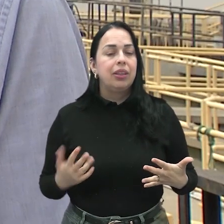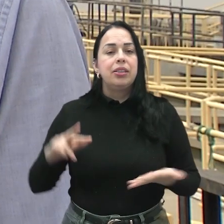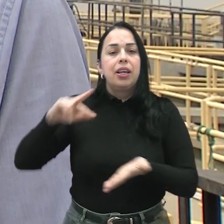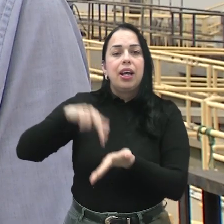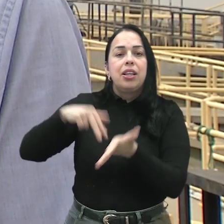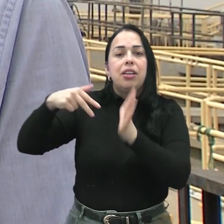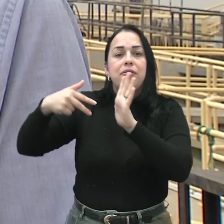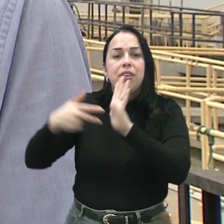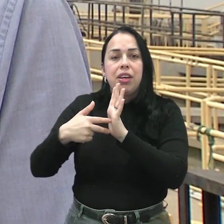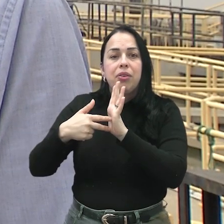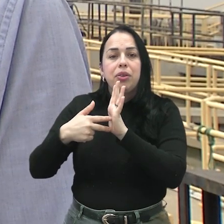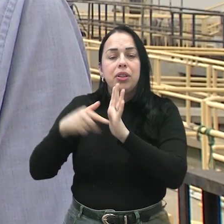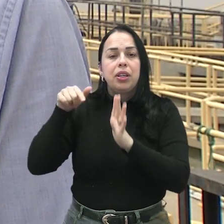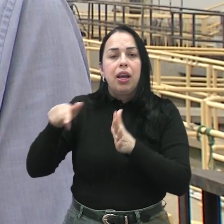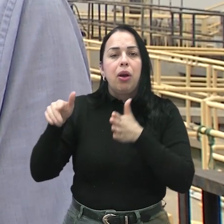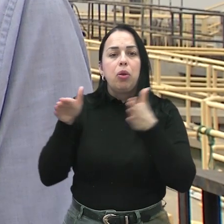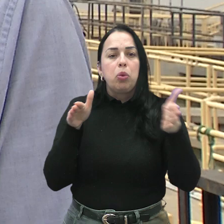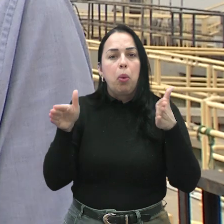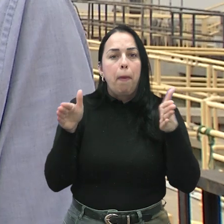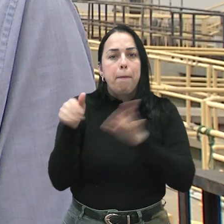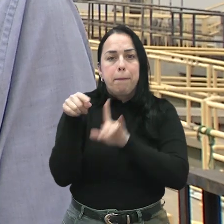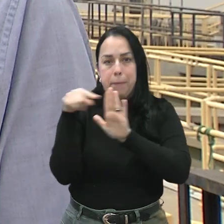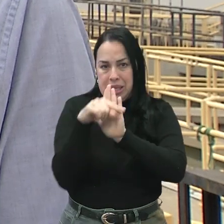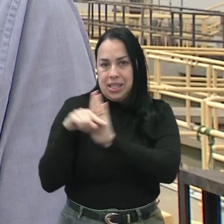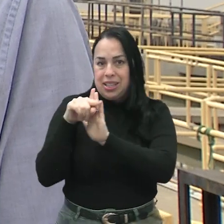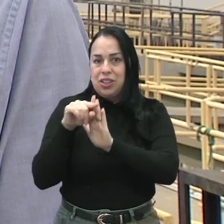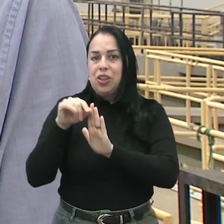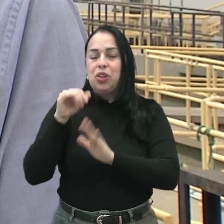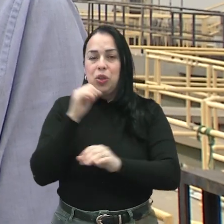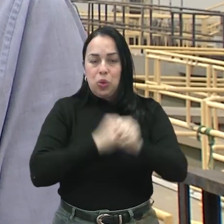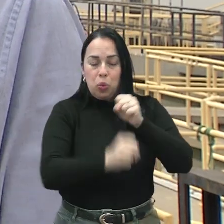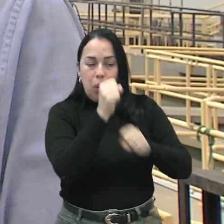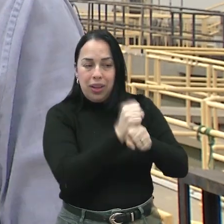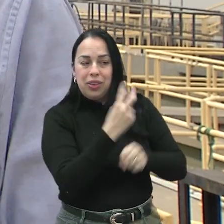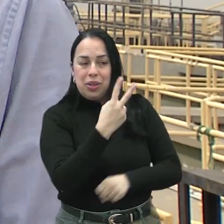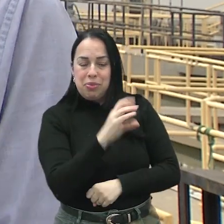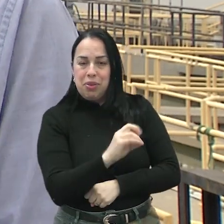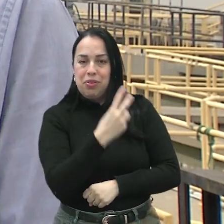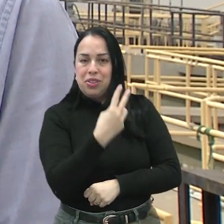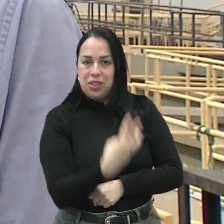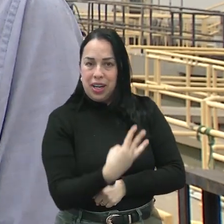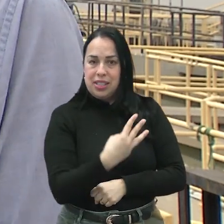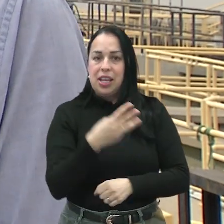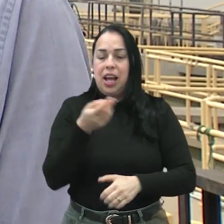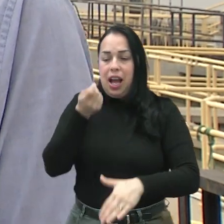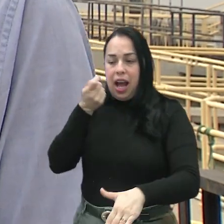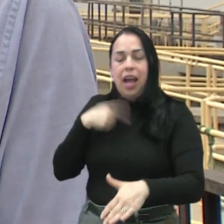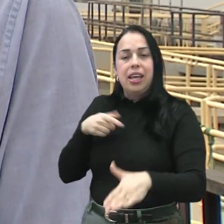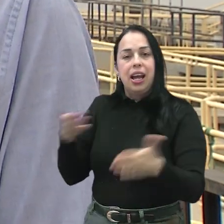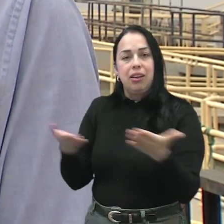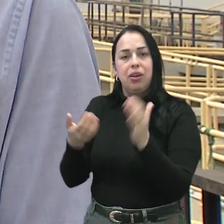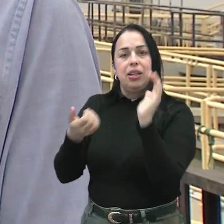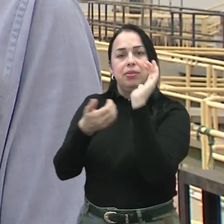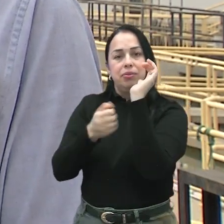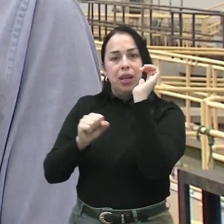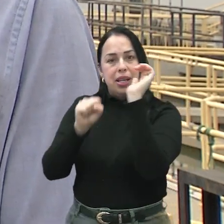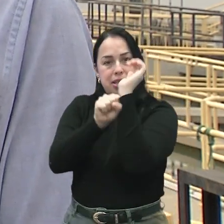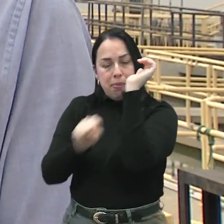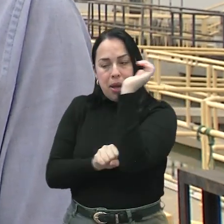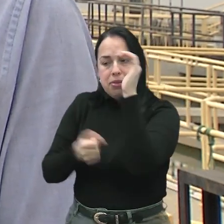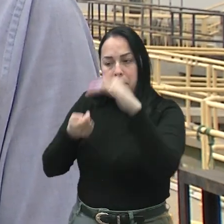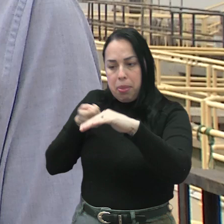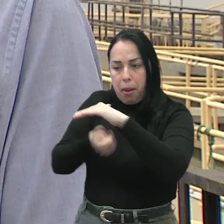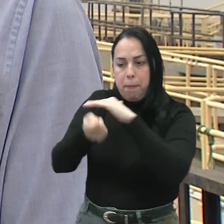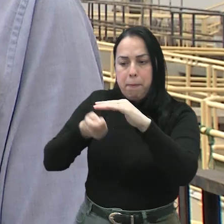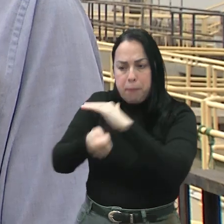ranking retrata os dados de dezembro de 2023, né? Então todo o investimento que a Sabesp fez em tratamento, distribuição